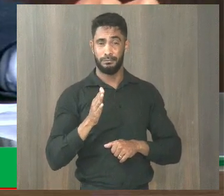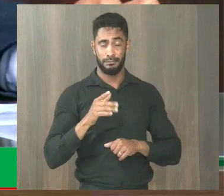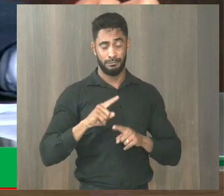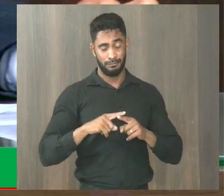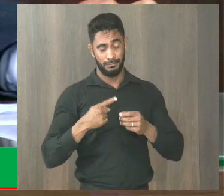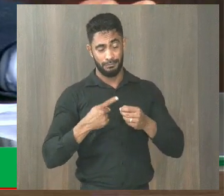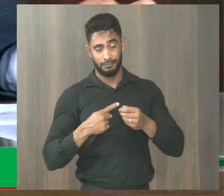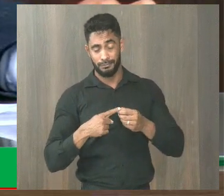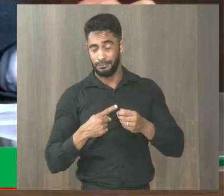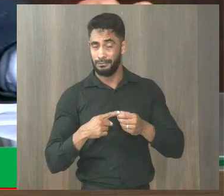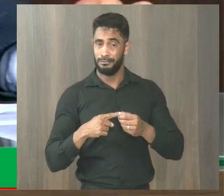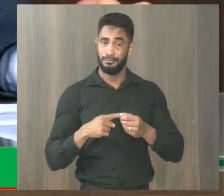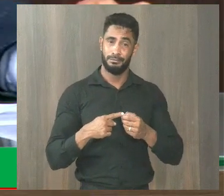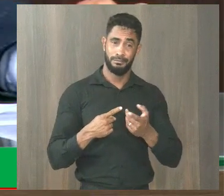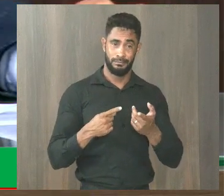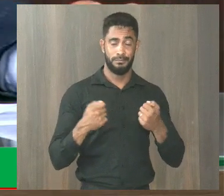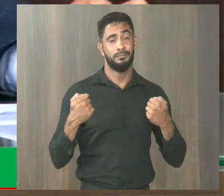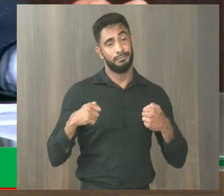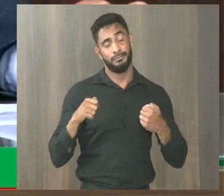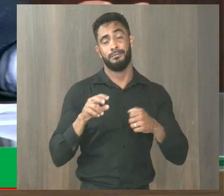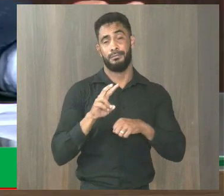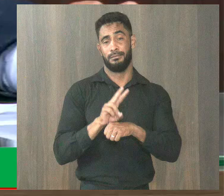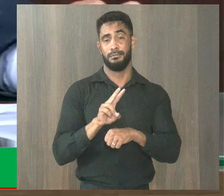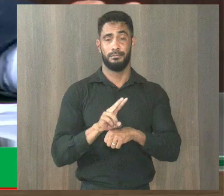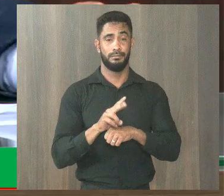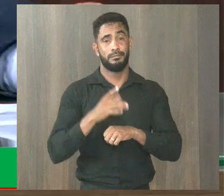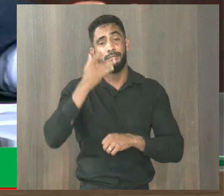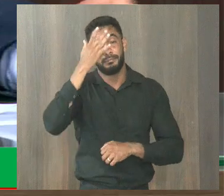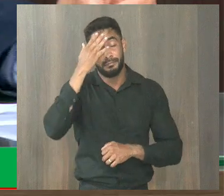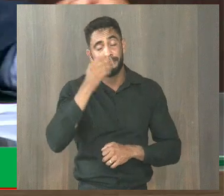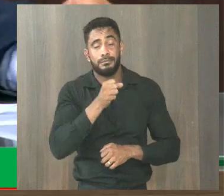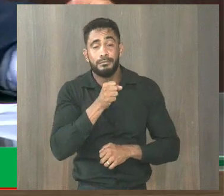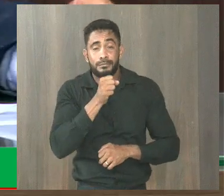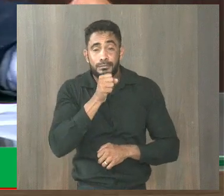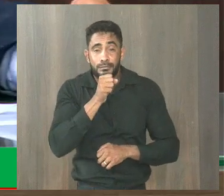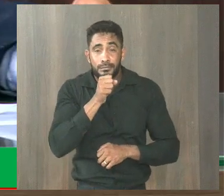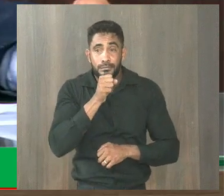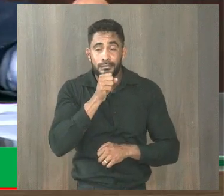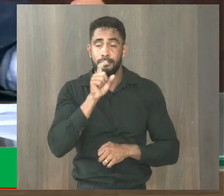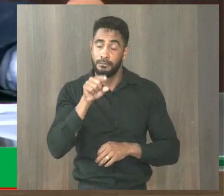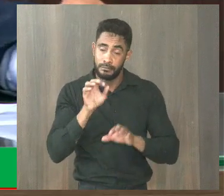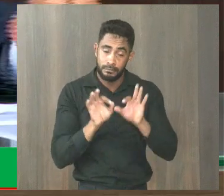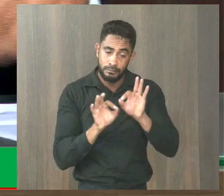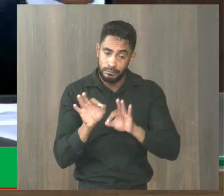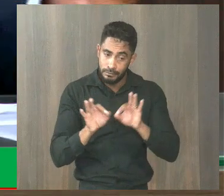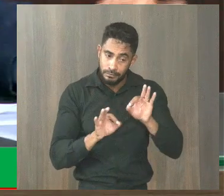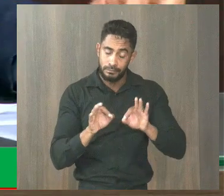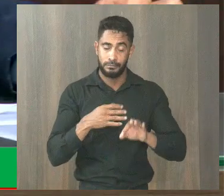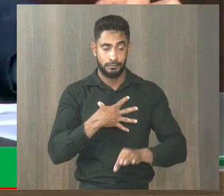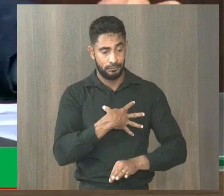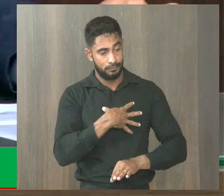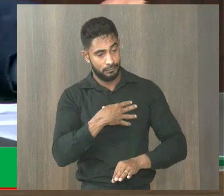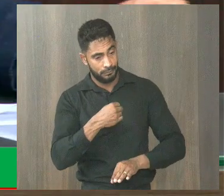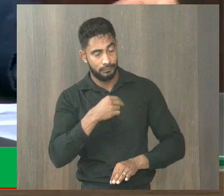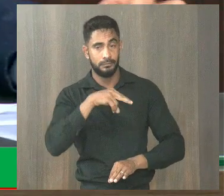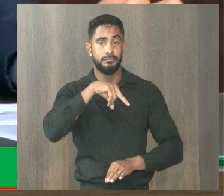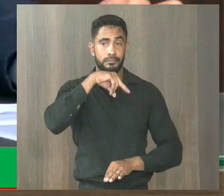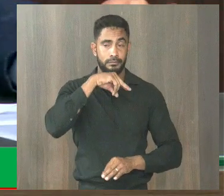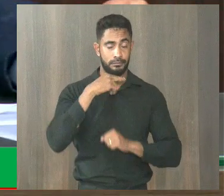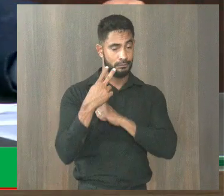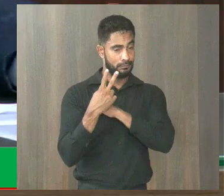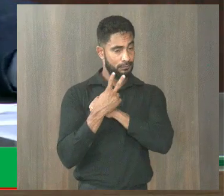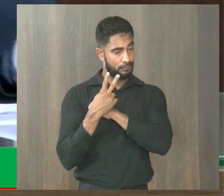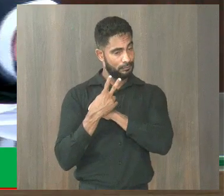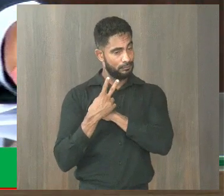cuidar dos nossos idosos é preparar para que os nossos filhos e netos cuidem da gente